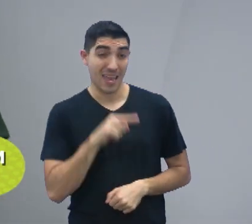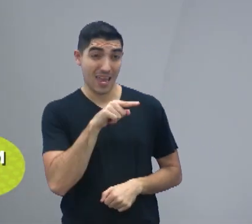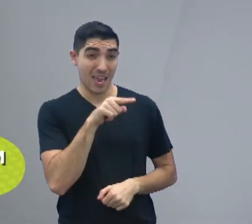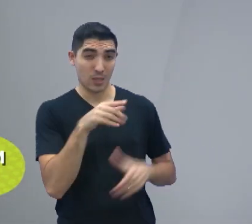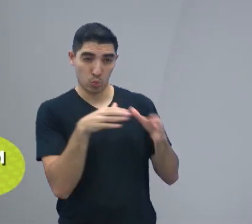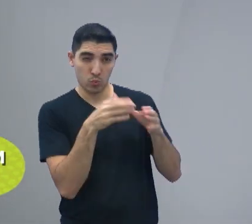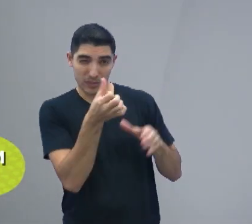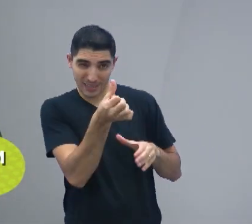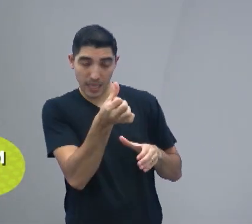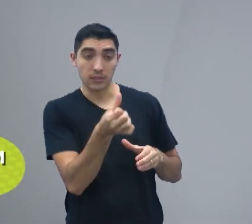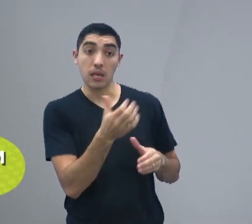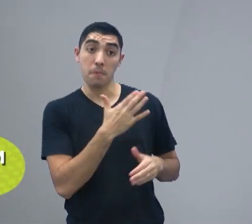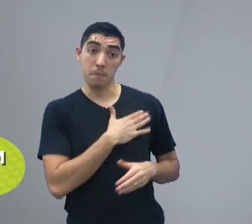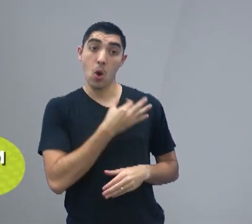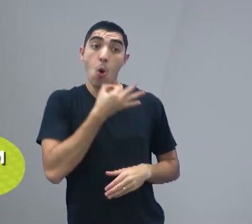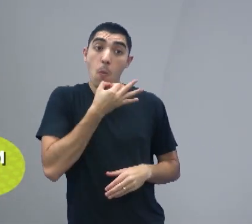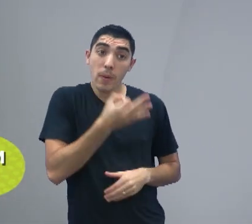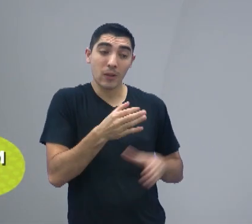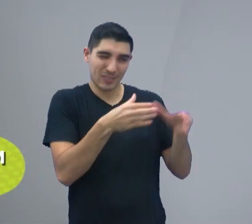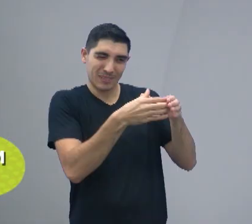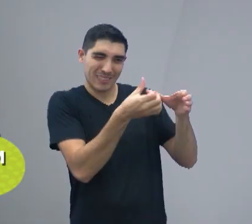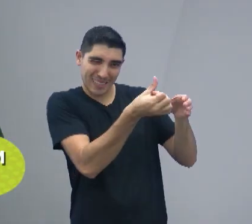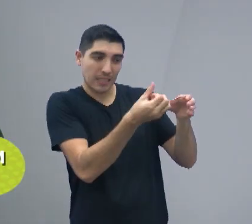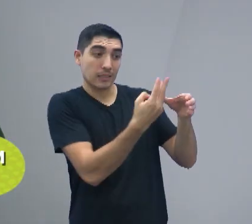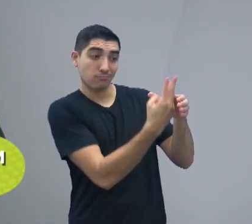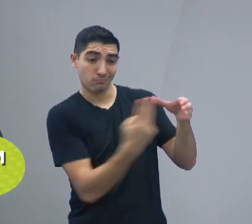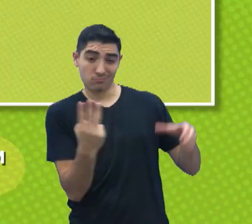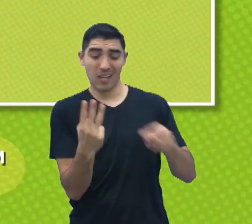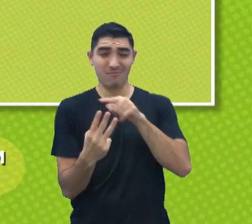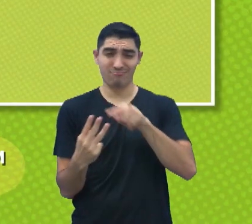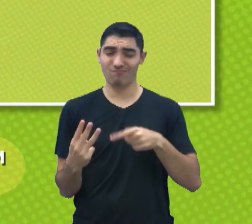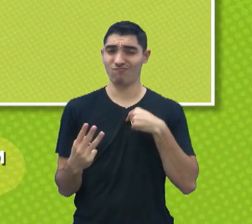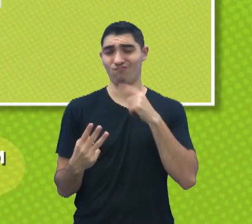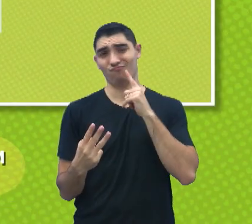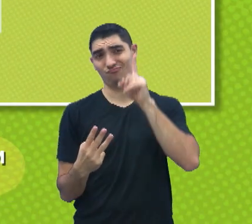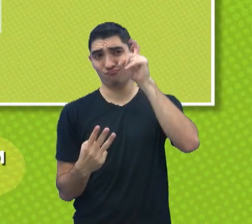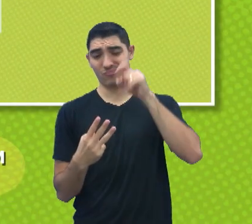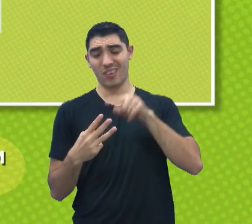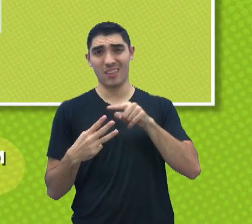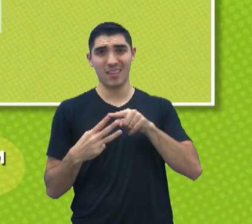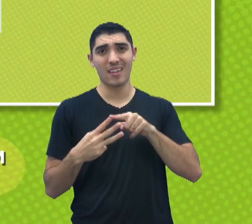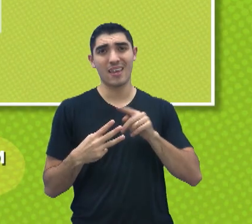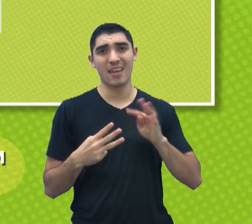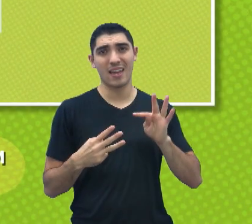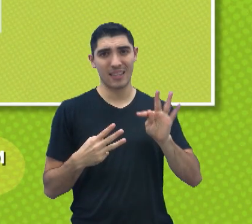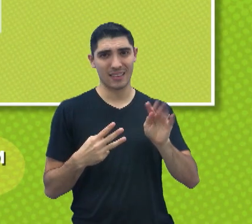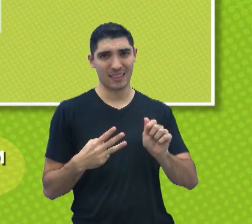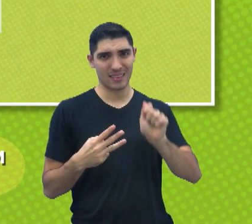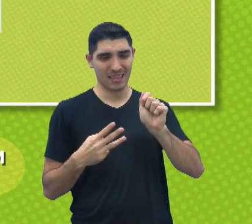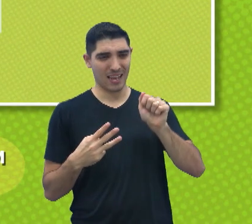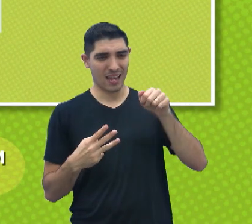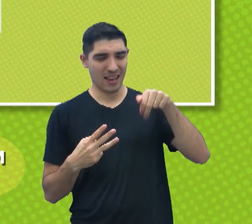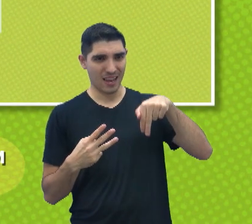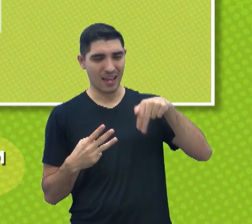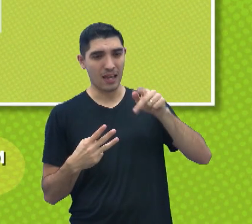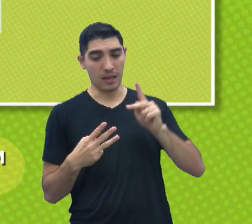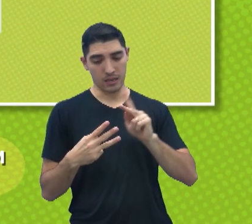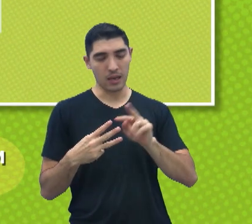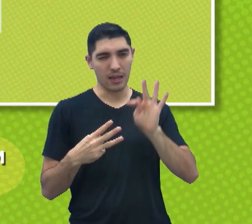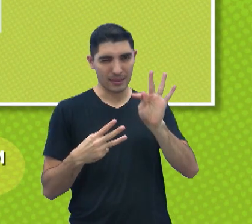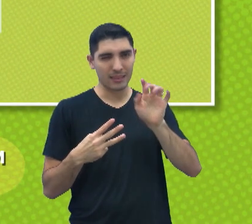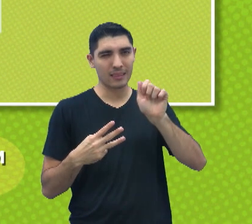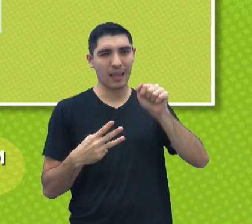são 3 que tem um pontinho de interrogação ali. O Tacchini, ele acabou não tendo tantas oportunidades assim, não